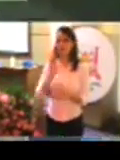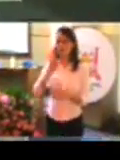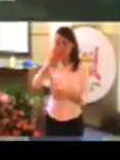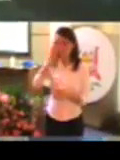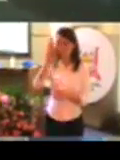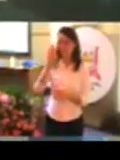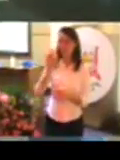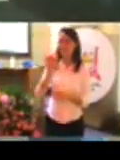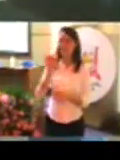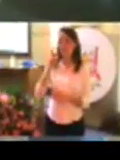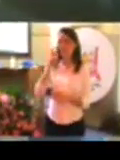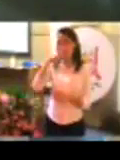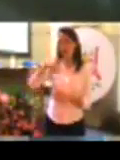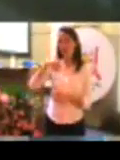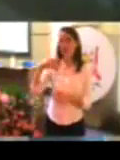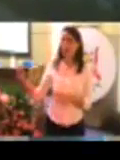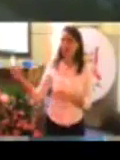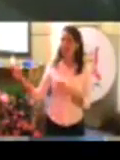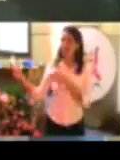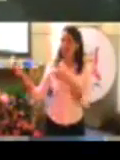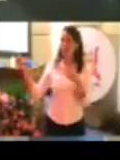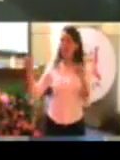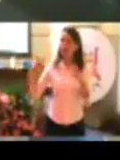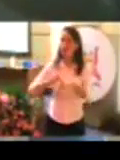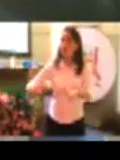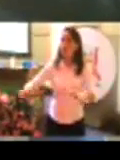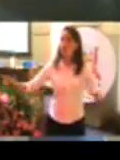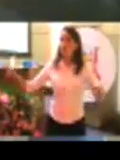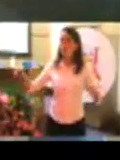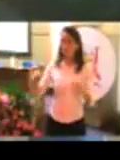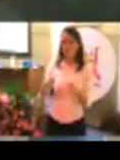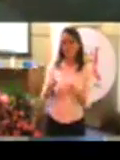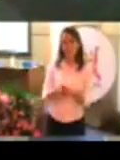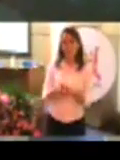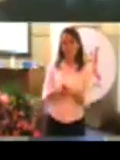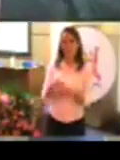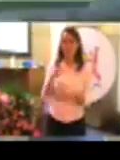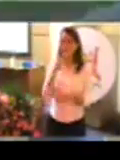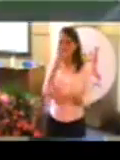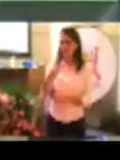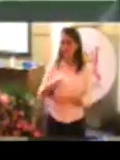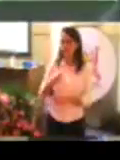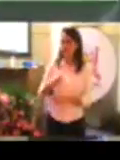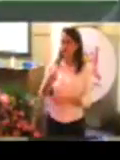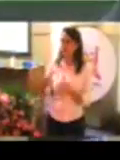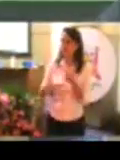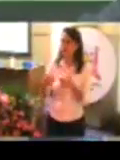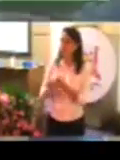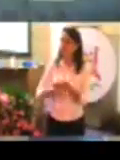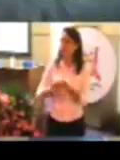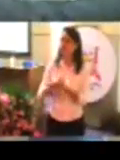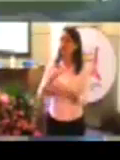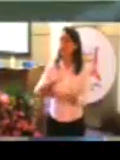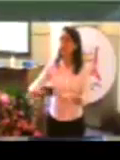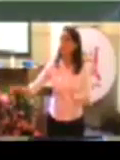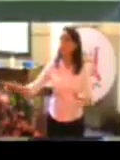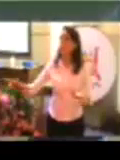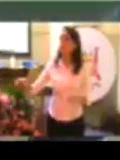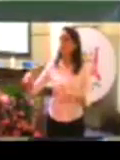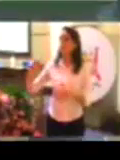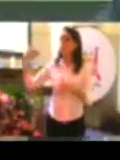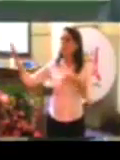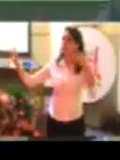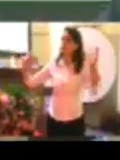que aparece é a imagem de um plenário vazio, como se ninguém estivesse trabalhando, se tivesse todo